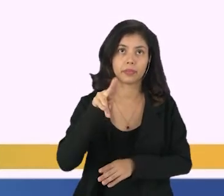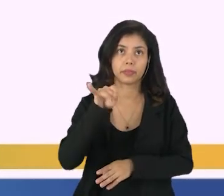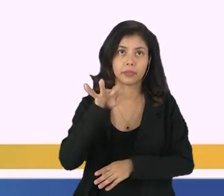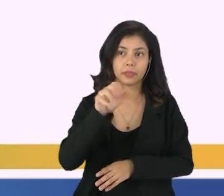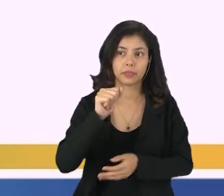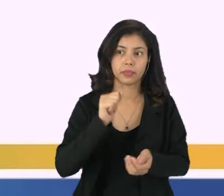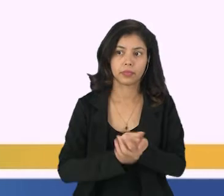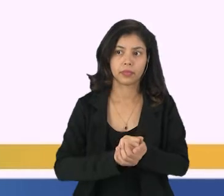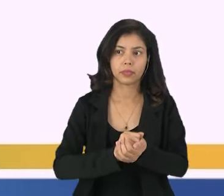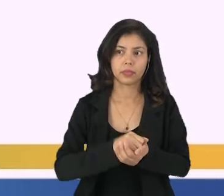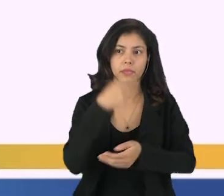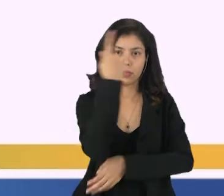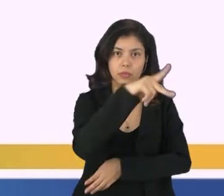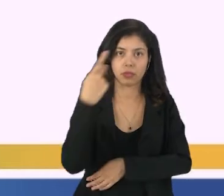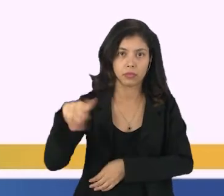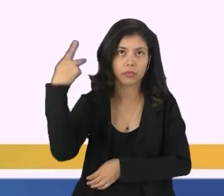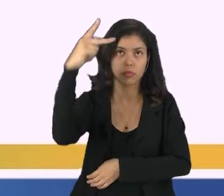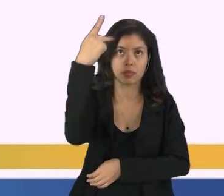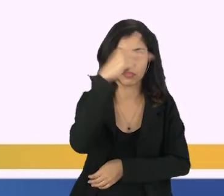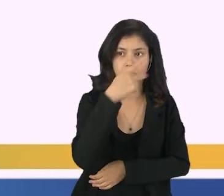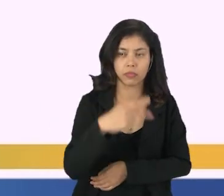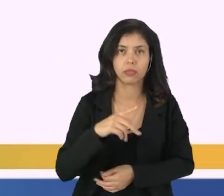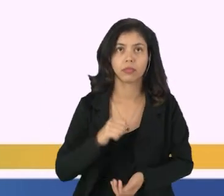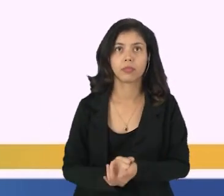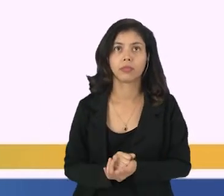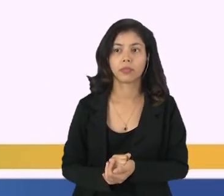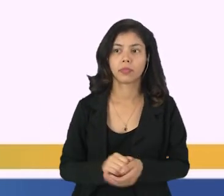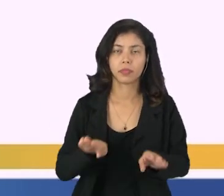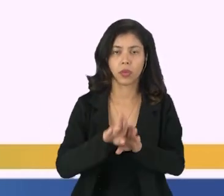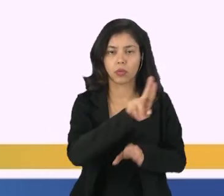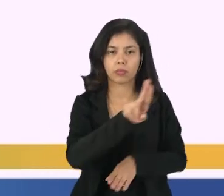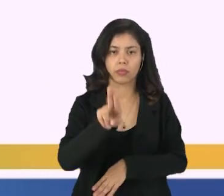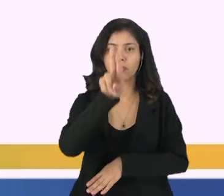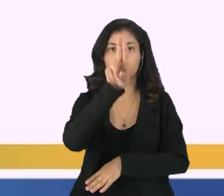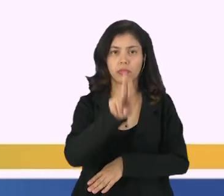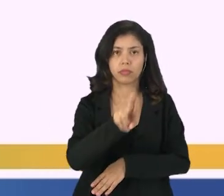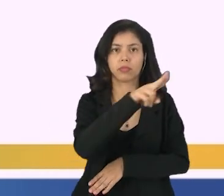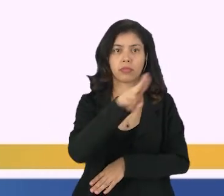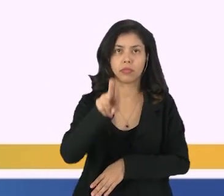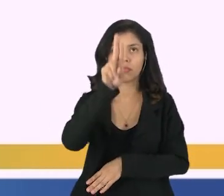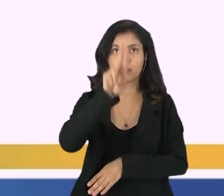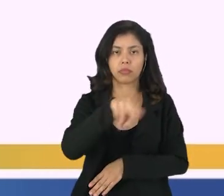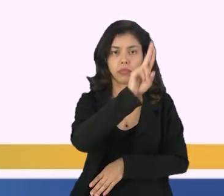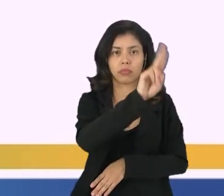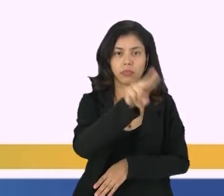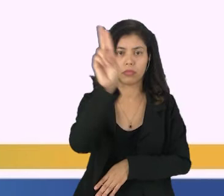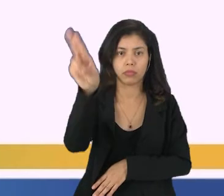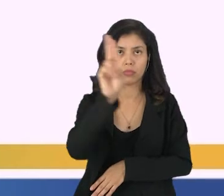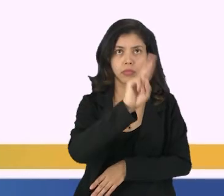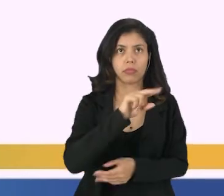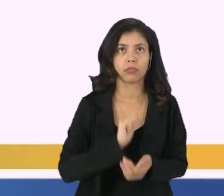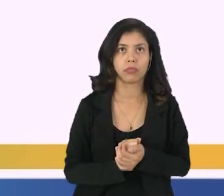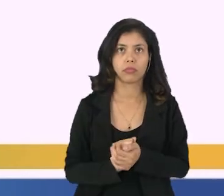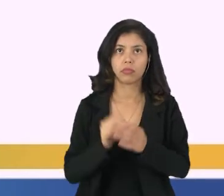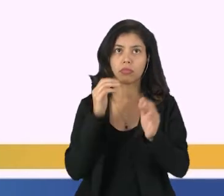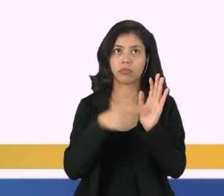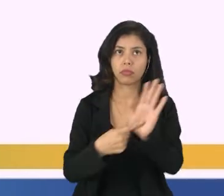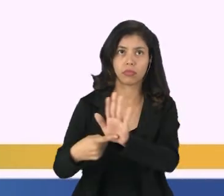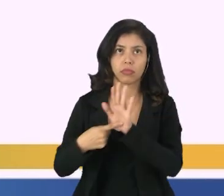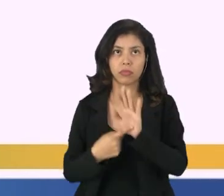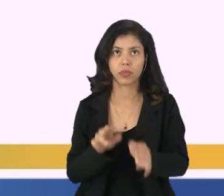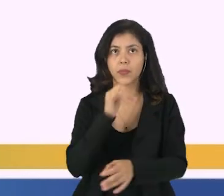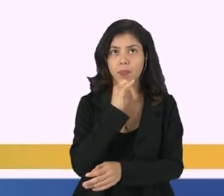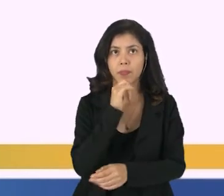candundos, né, candomblé, benzimentos e simpatias são então exemplos dessas manifestações religiosas, né, que mesmo condenadas